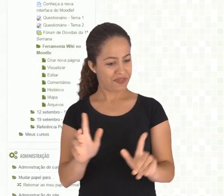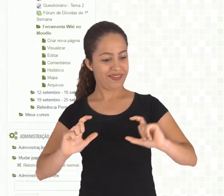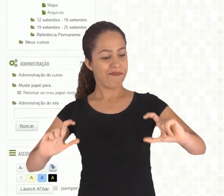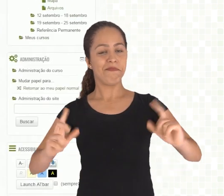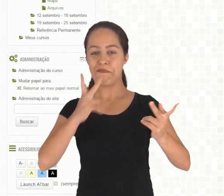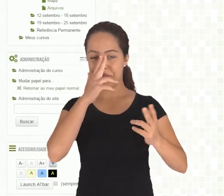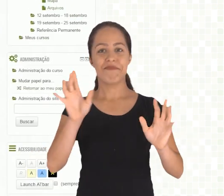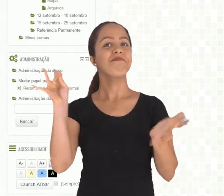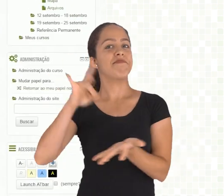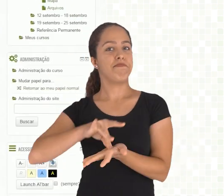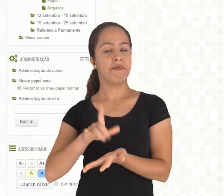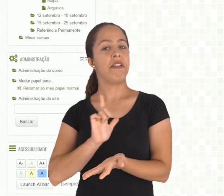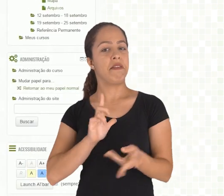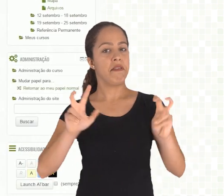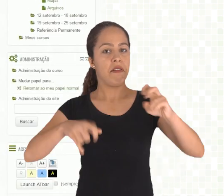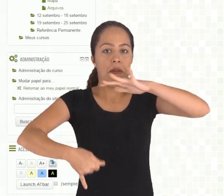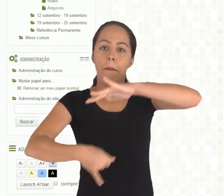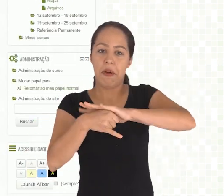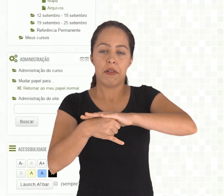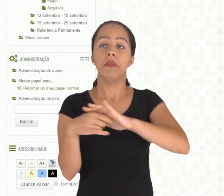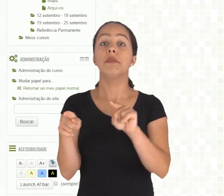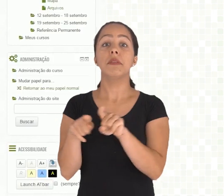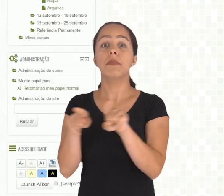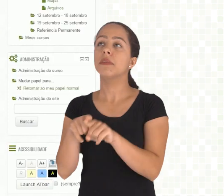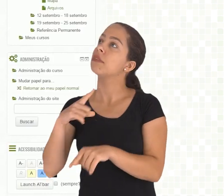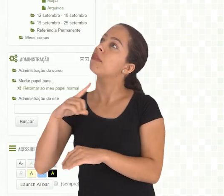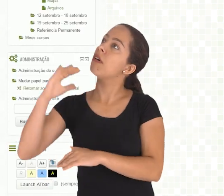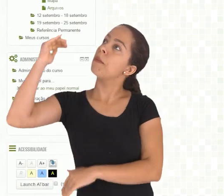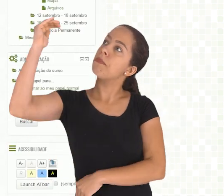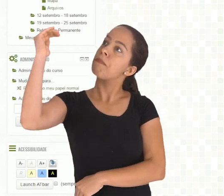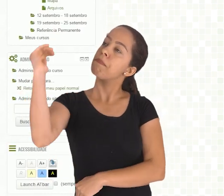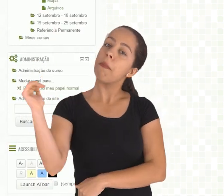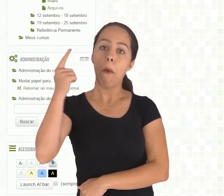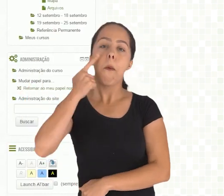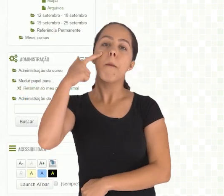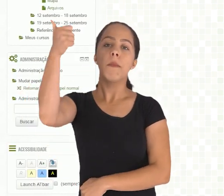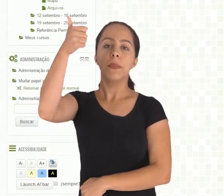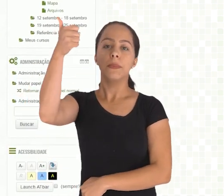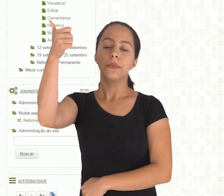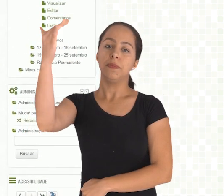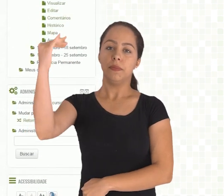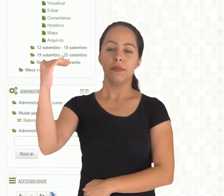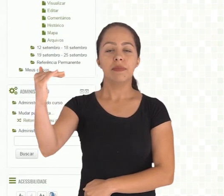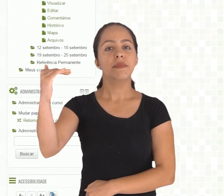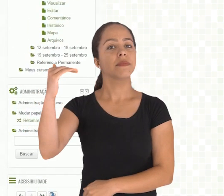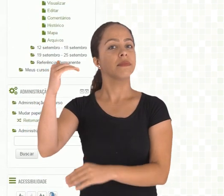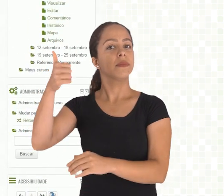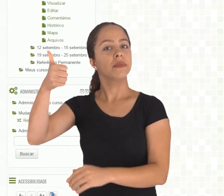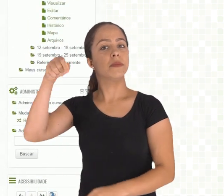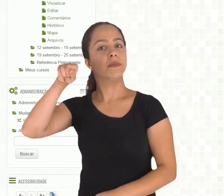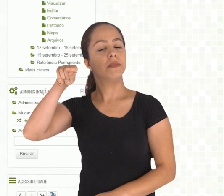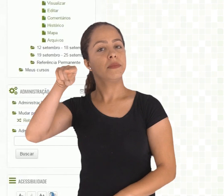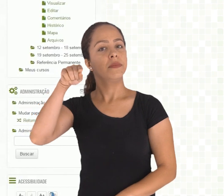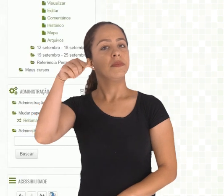título dois não só ele ficou formatado diferente um pouco né dando uma idéia de uma subseção como também ele veio para aqui no